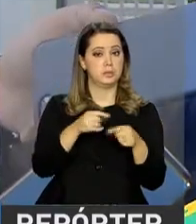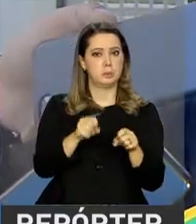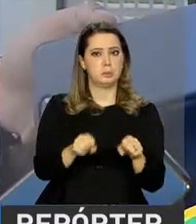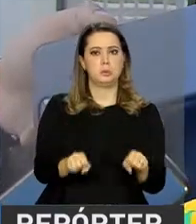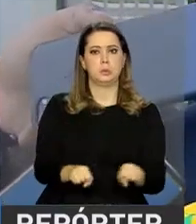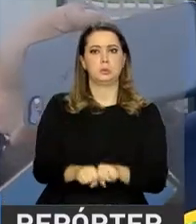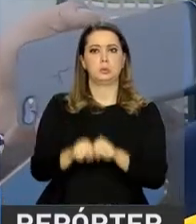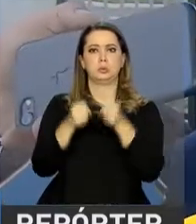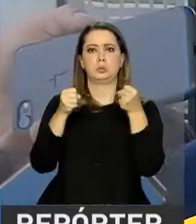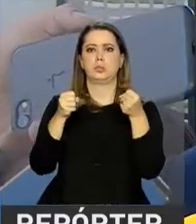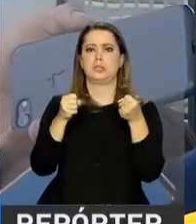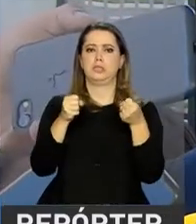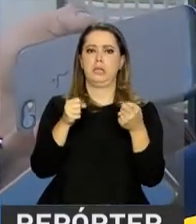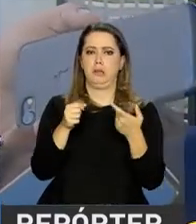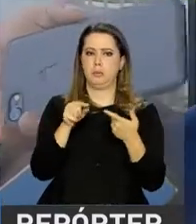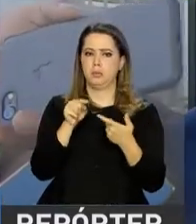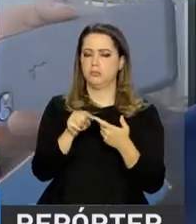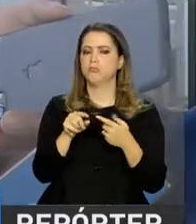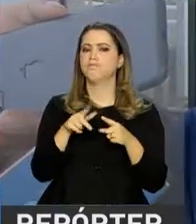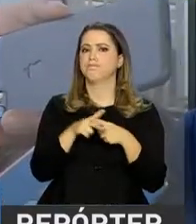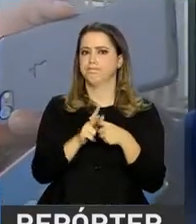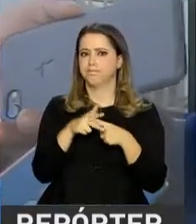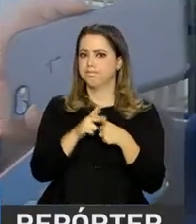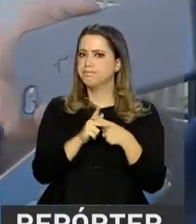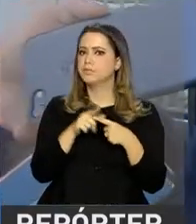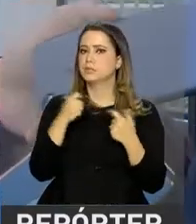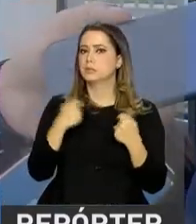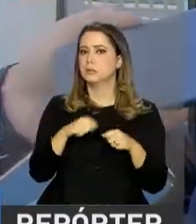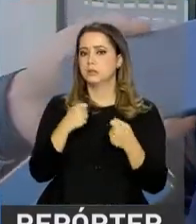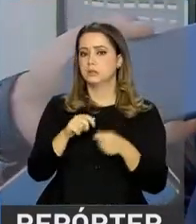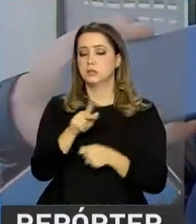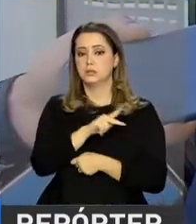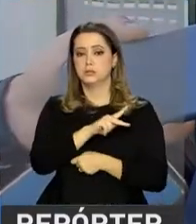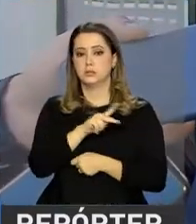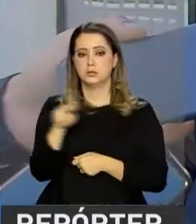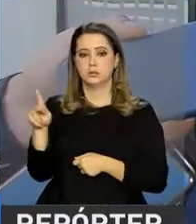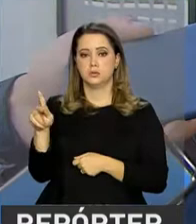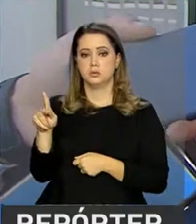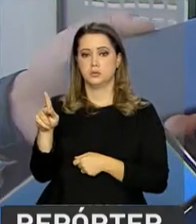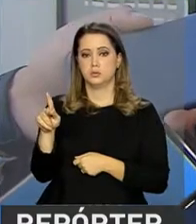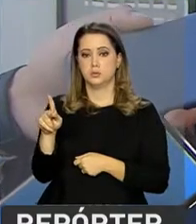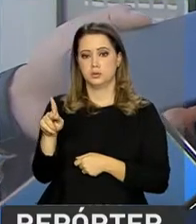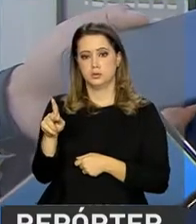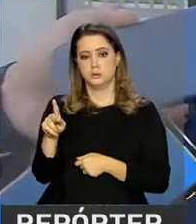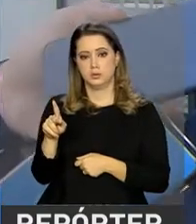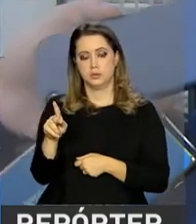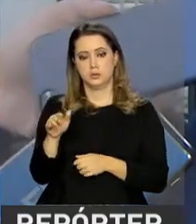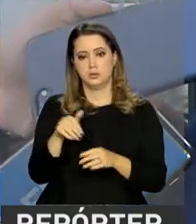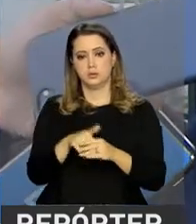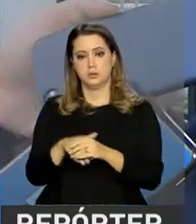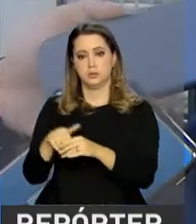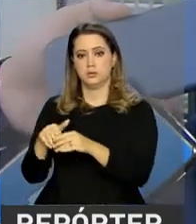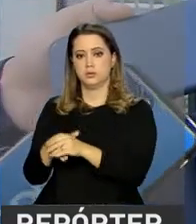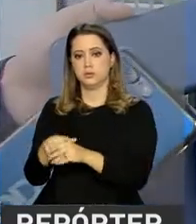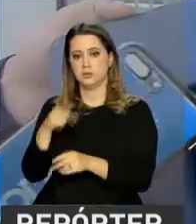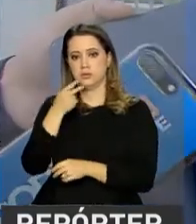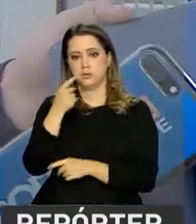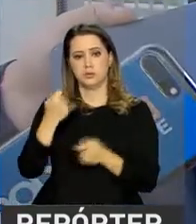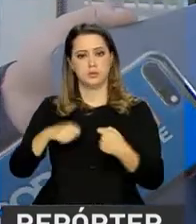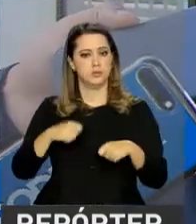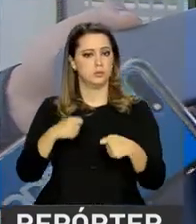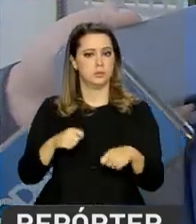momento em que essa reforma tiver que ser feita por algum presidente durante eleição mentiu que ela não era